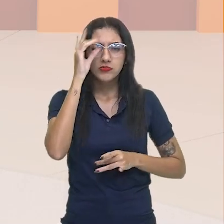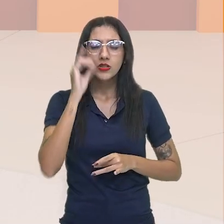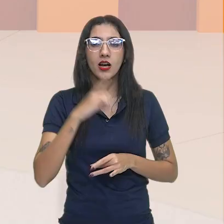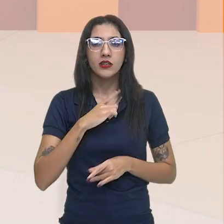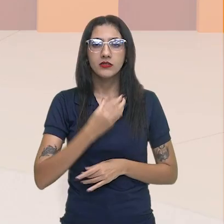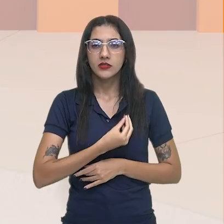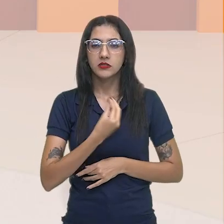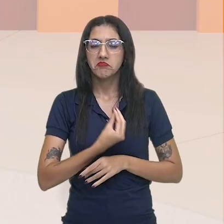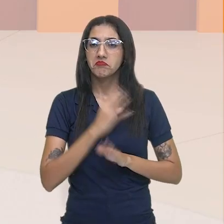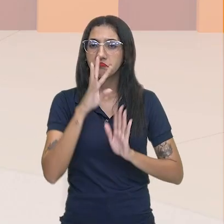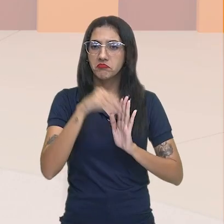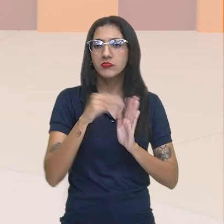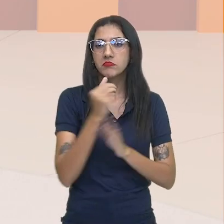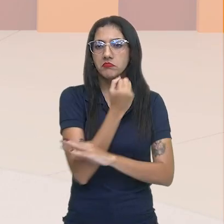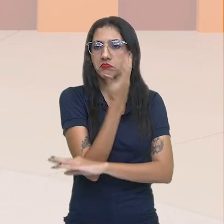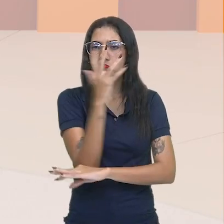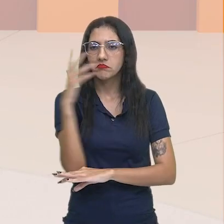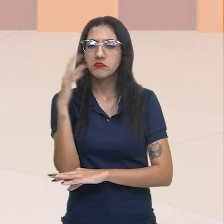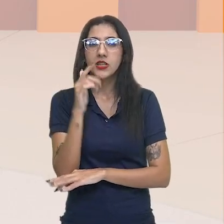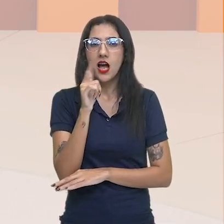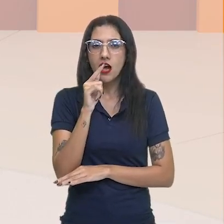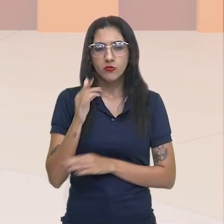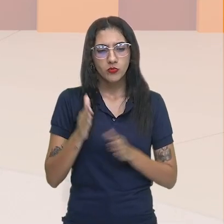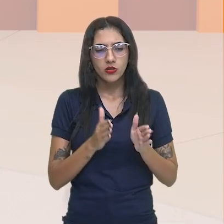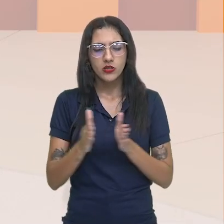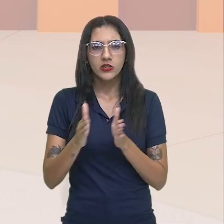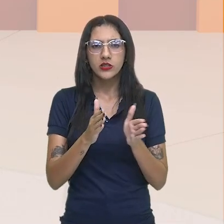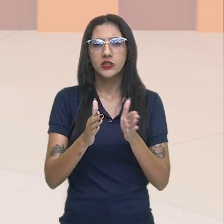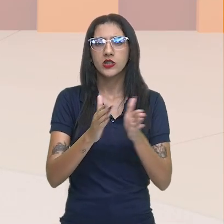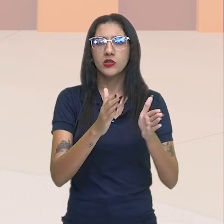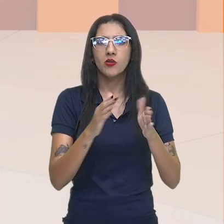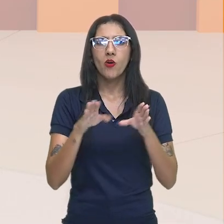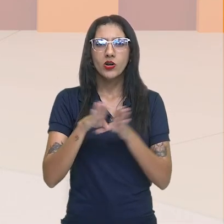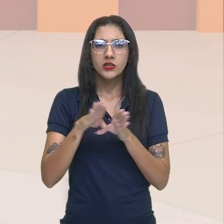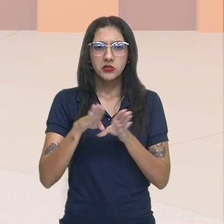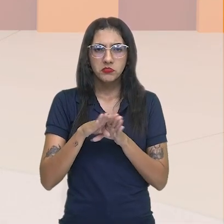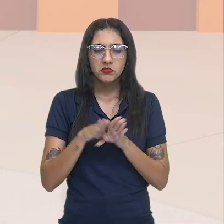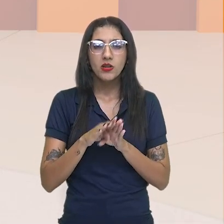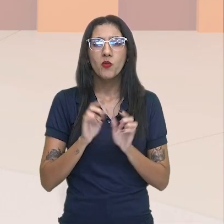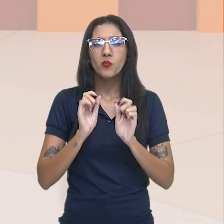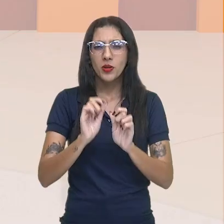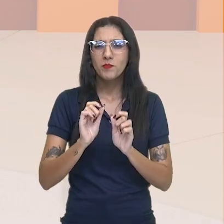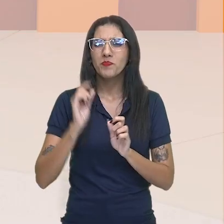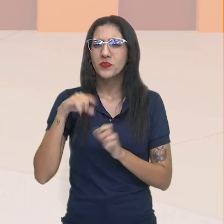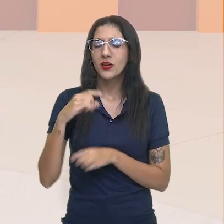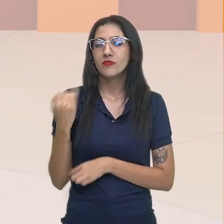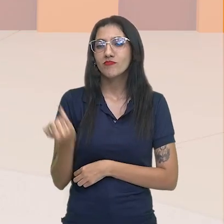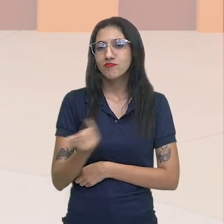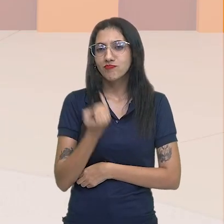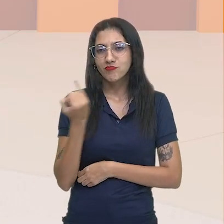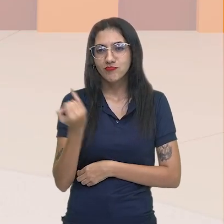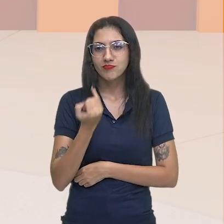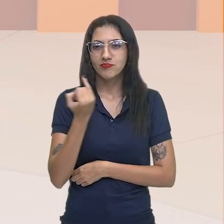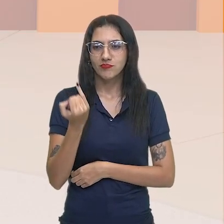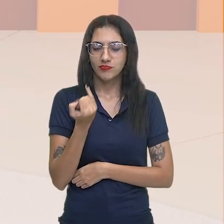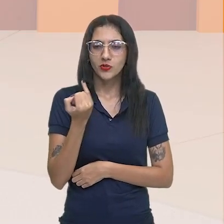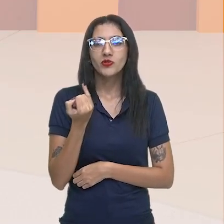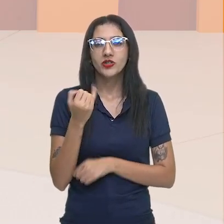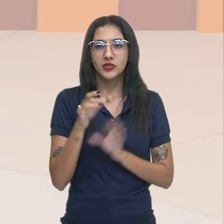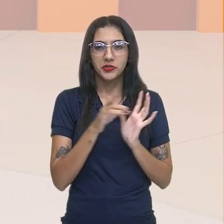que habitam as matas, os rios, os lagos, são intercruzadas